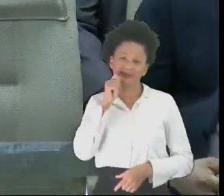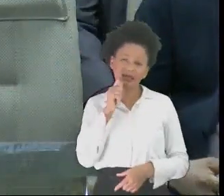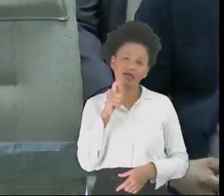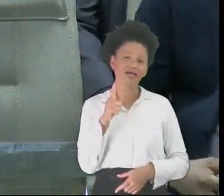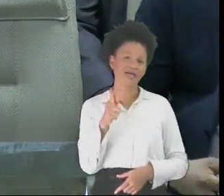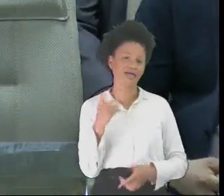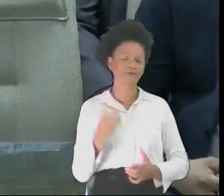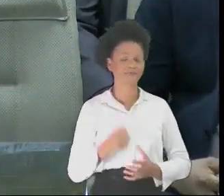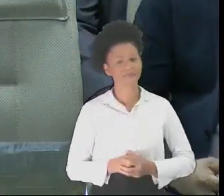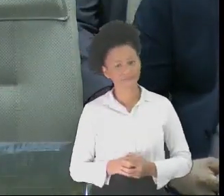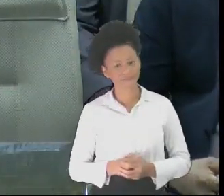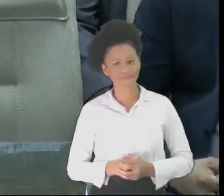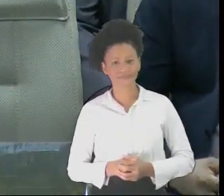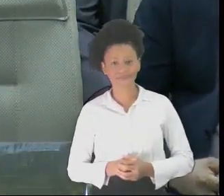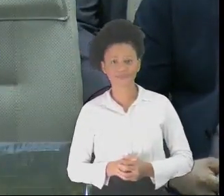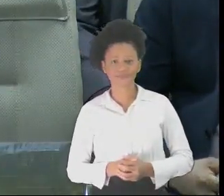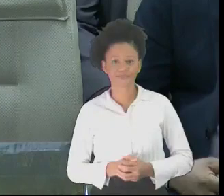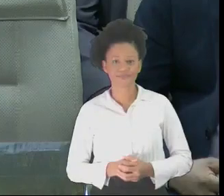sal.